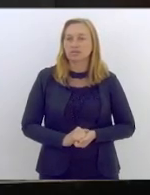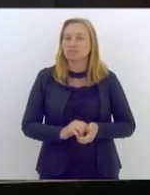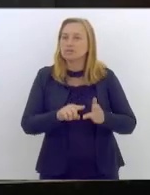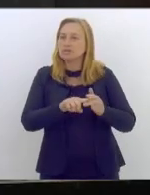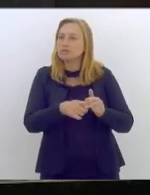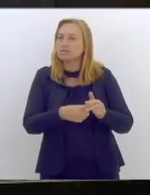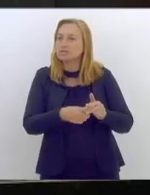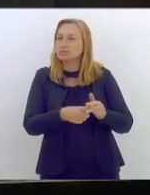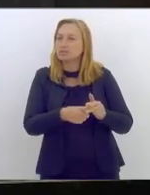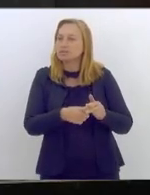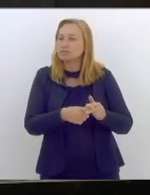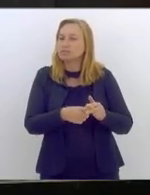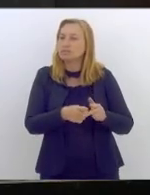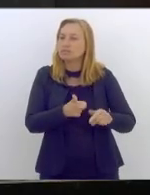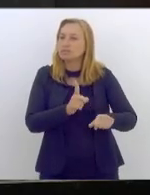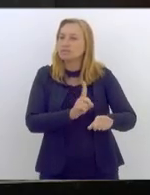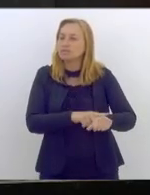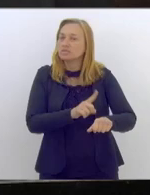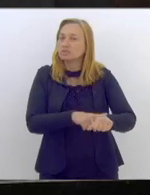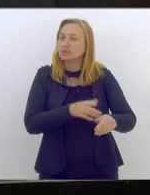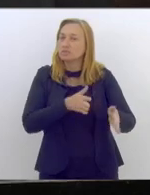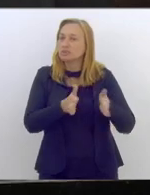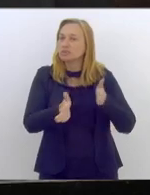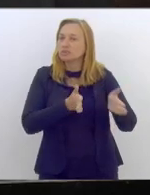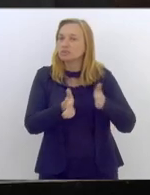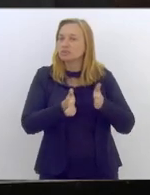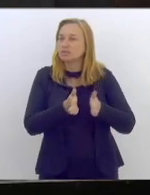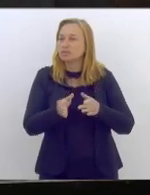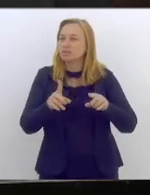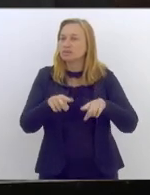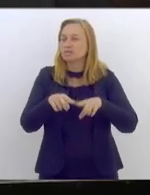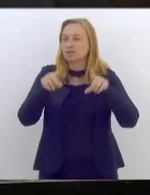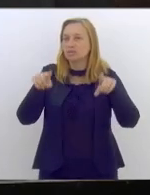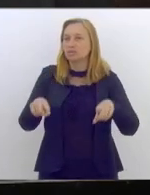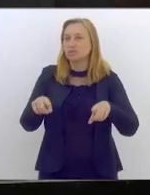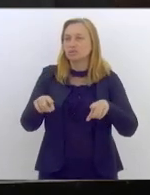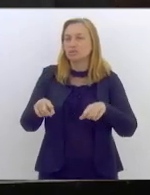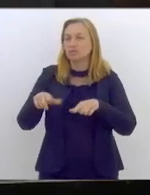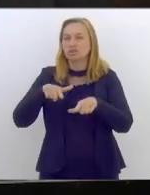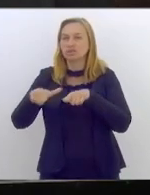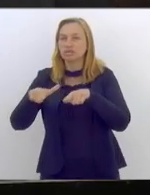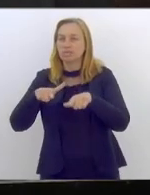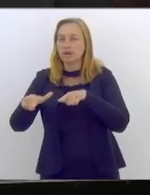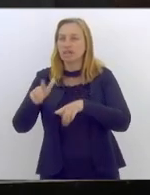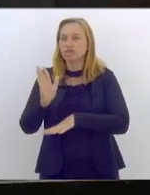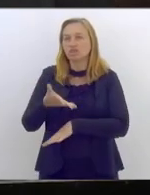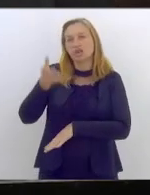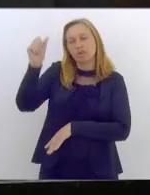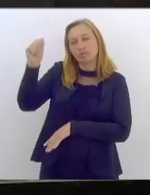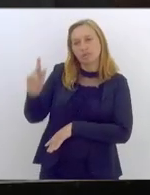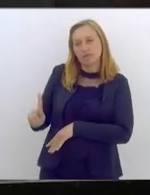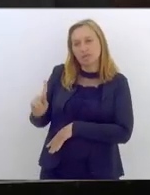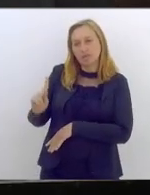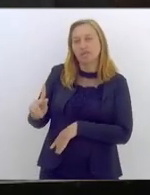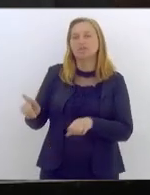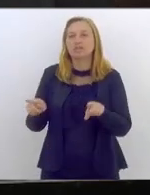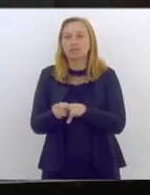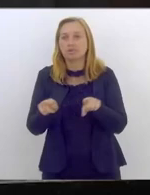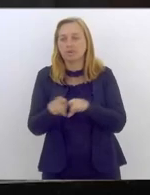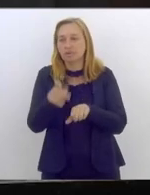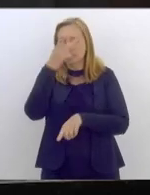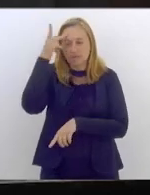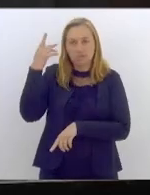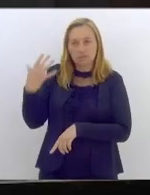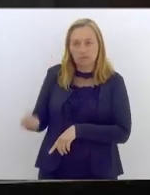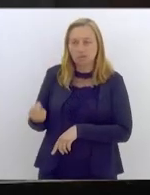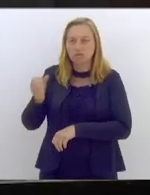dos vencimentos dos servidores ativos, inativos e pensionistas